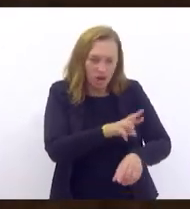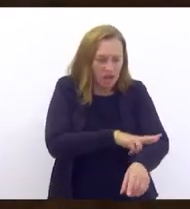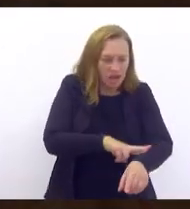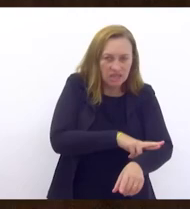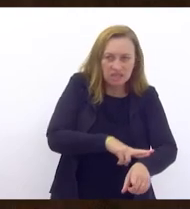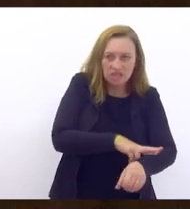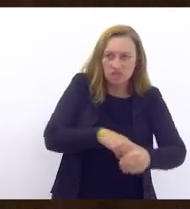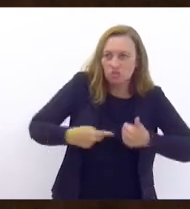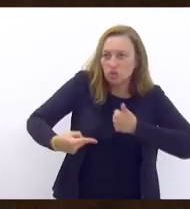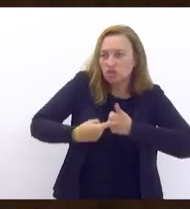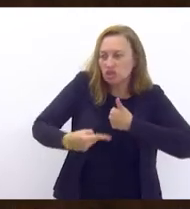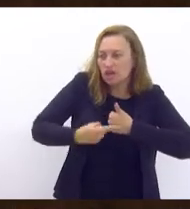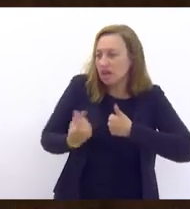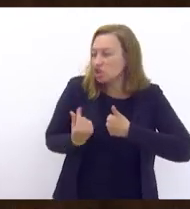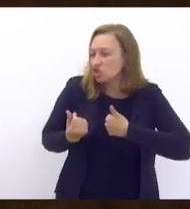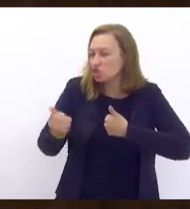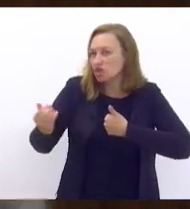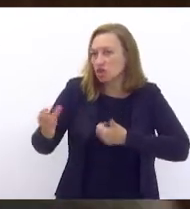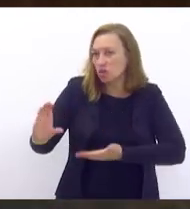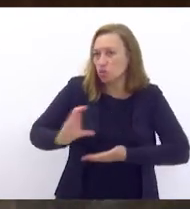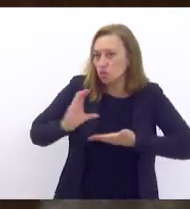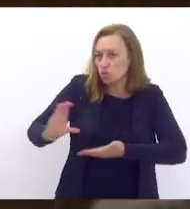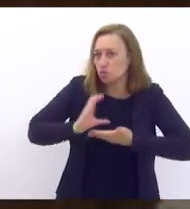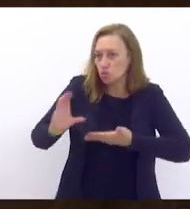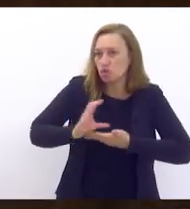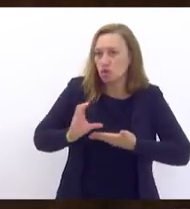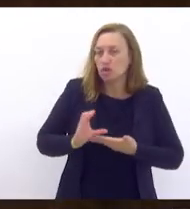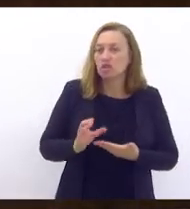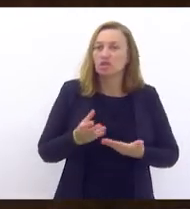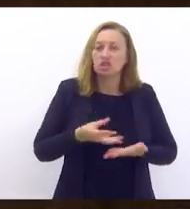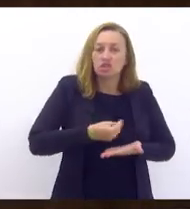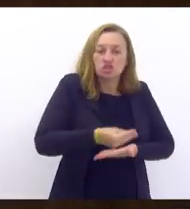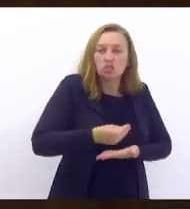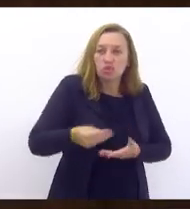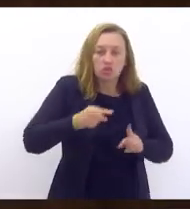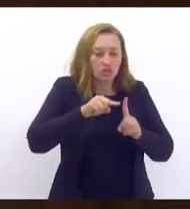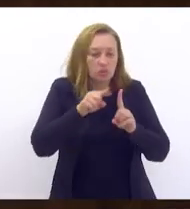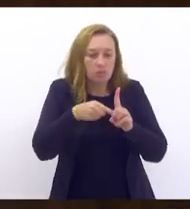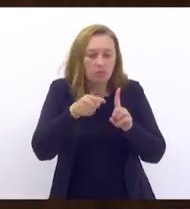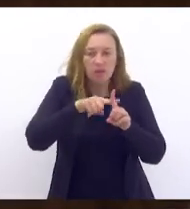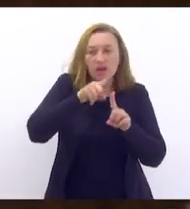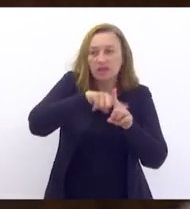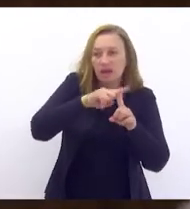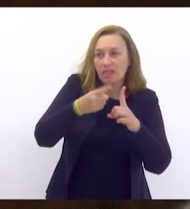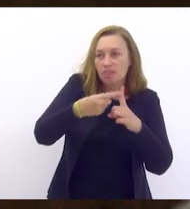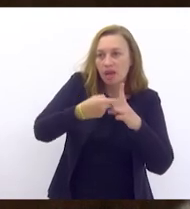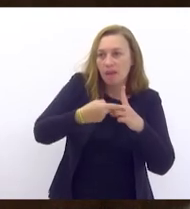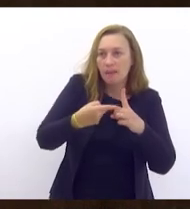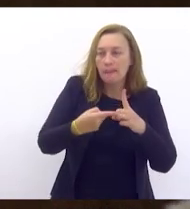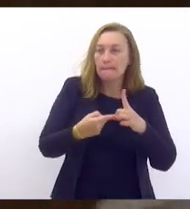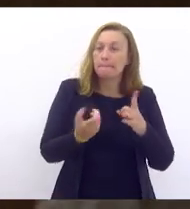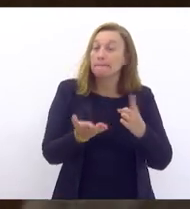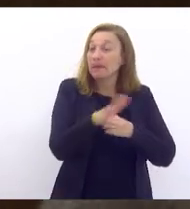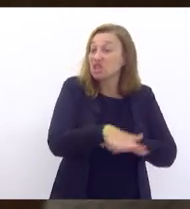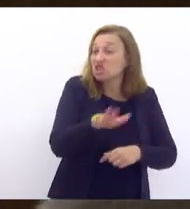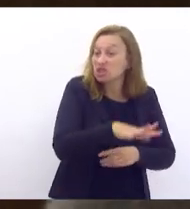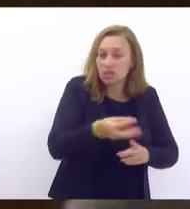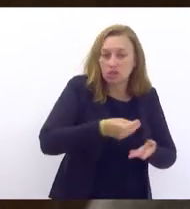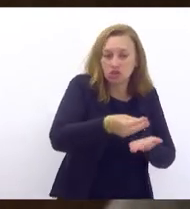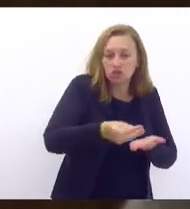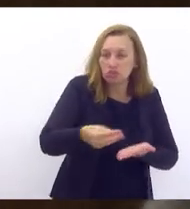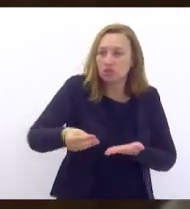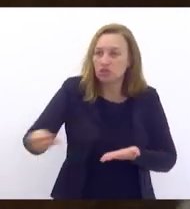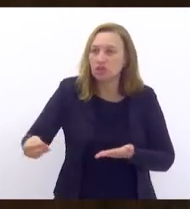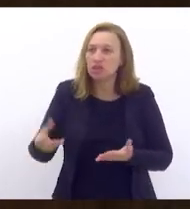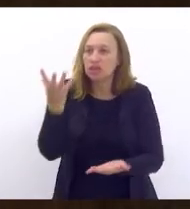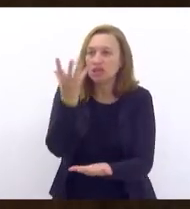de dinheiro, em cima de crianças, distribuindo banana para as crianças, gravando isso e reproduzindo